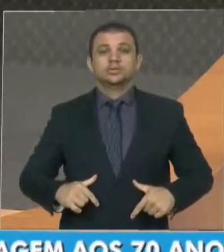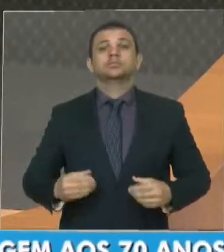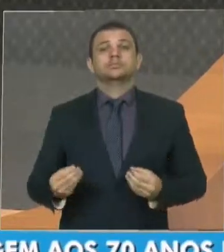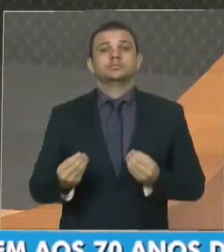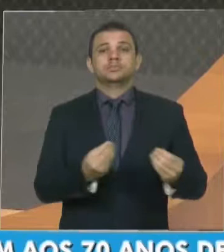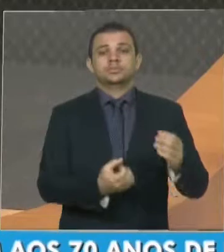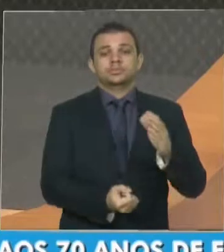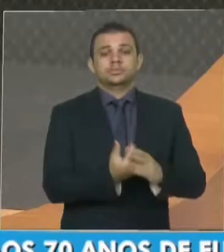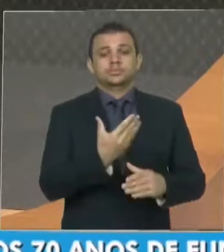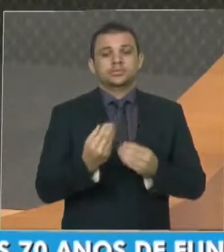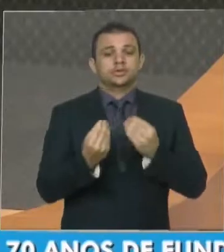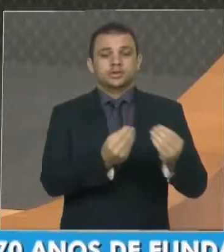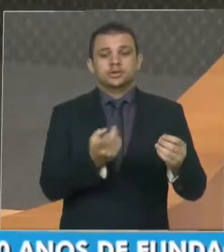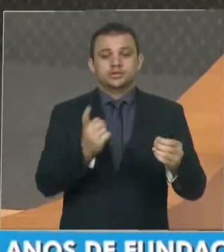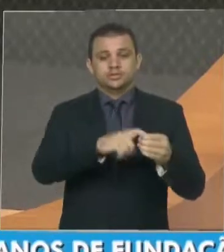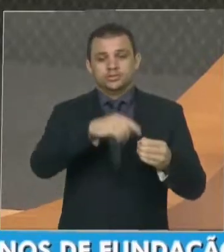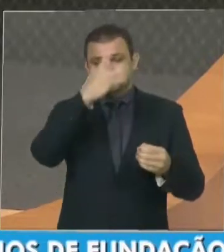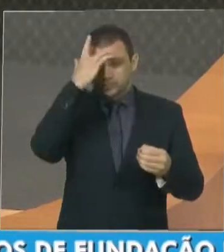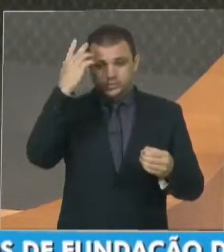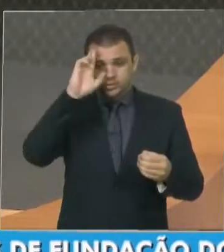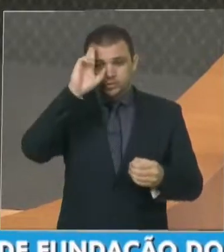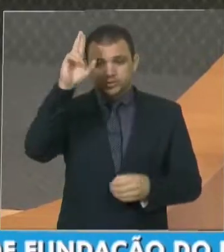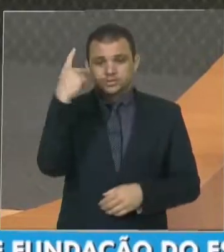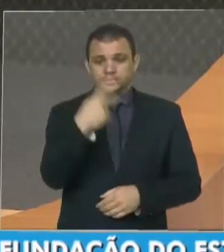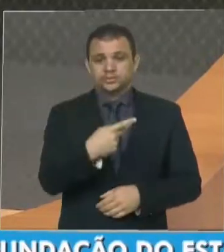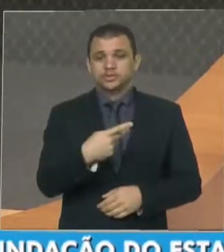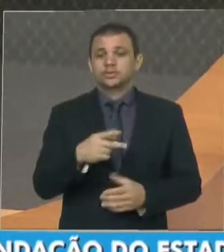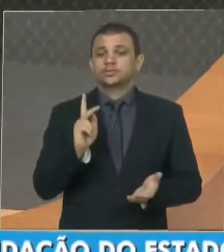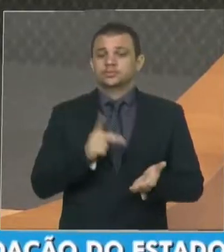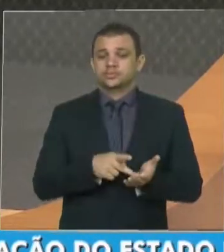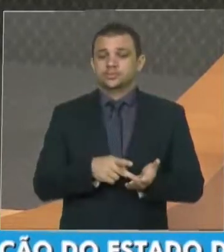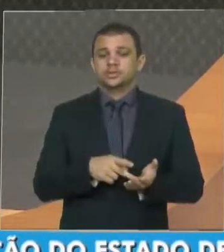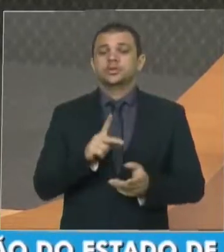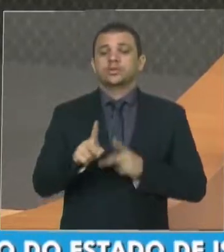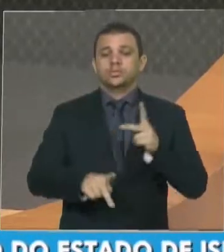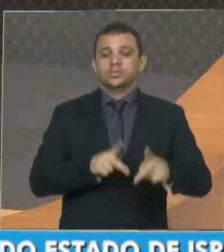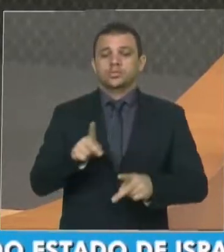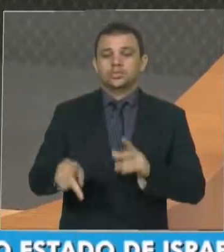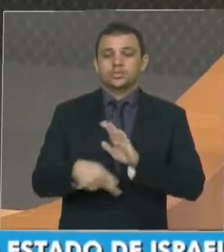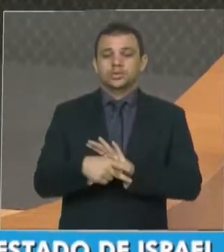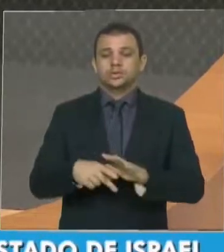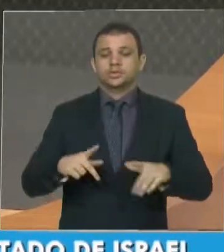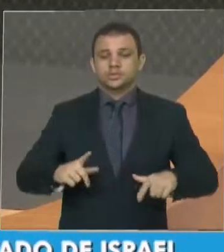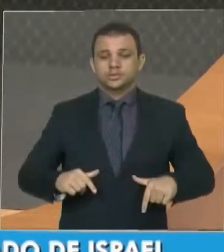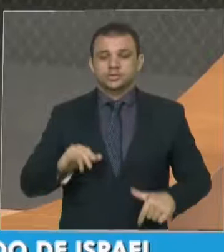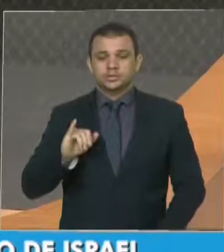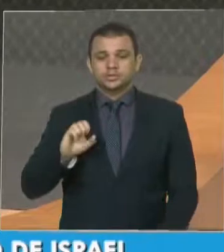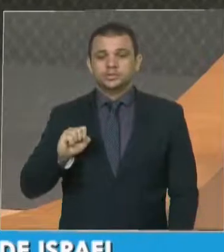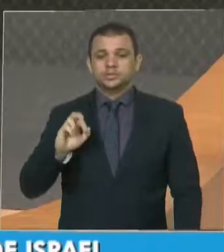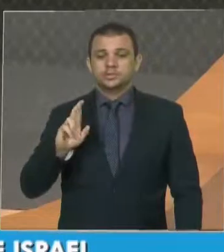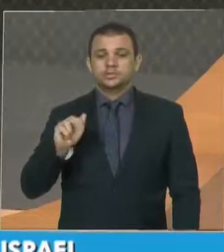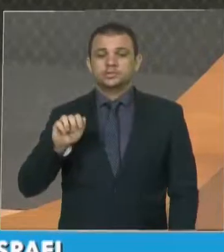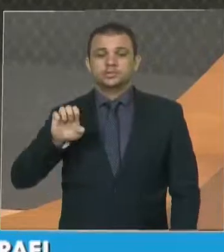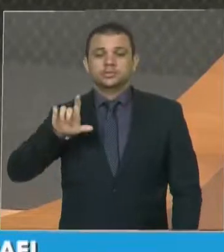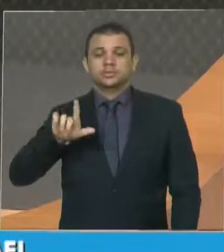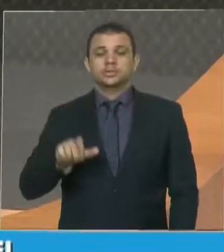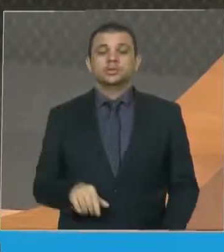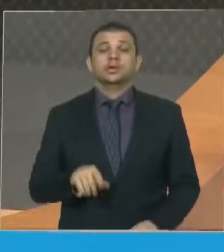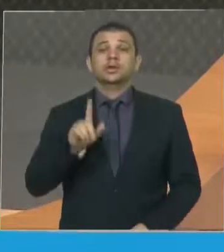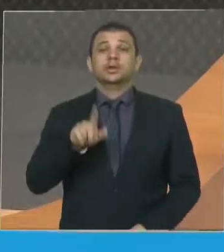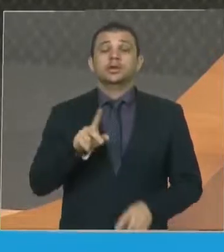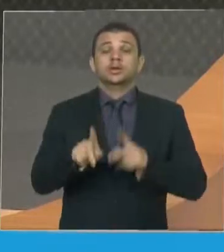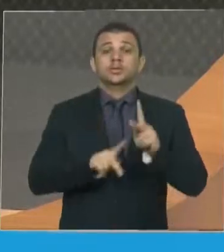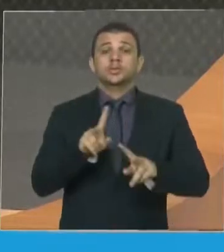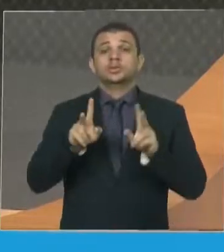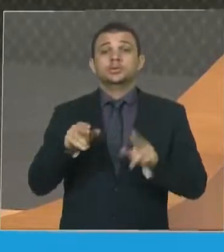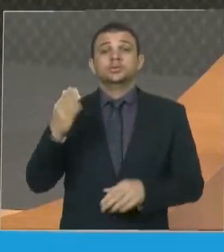donos, que é o povo de Israel. É o mesmo povo, queridos, que